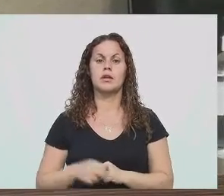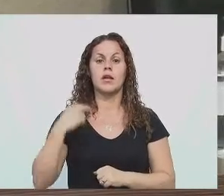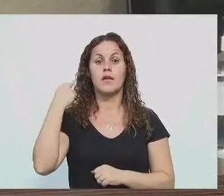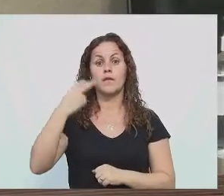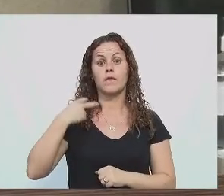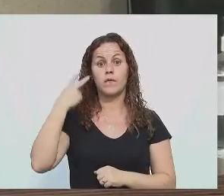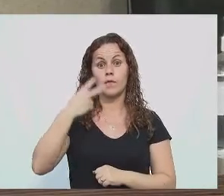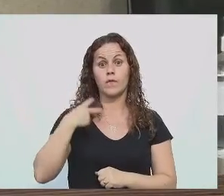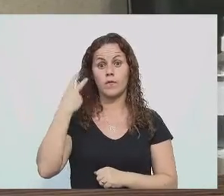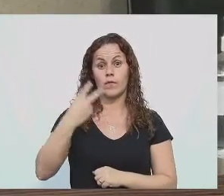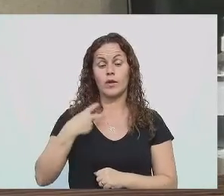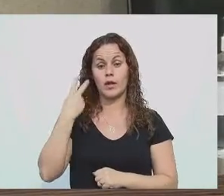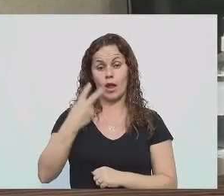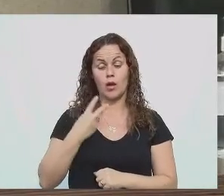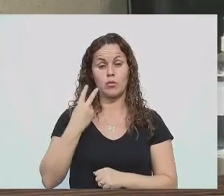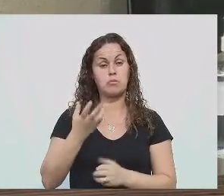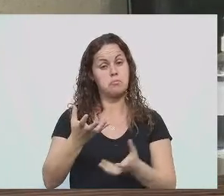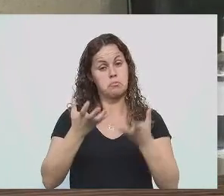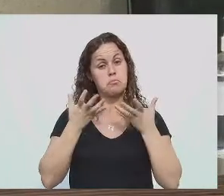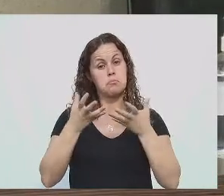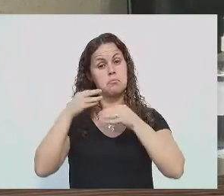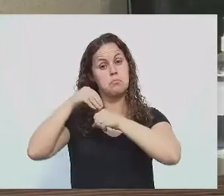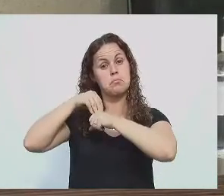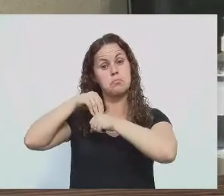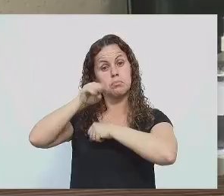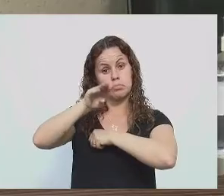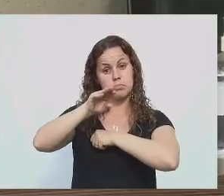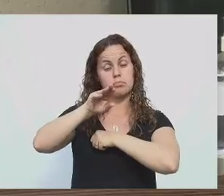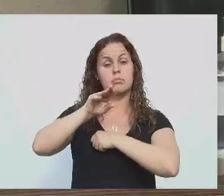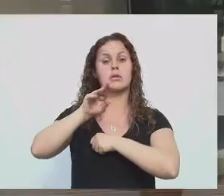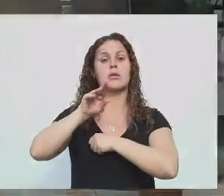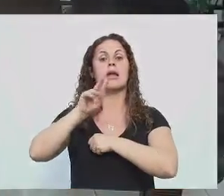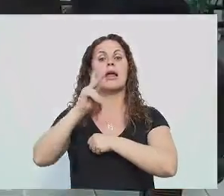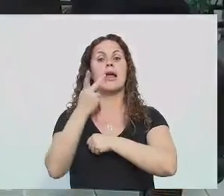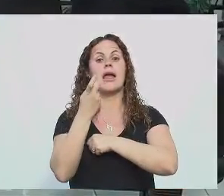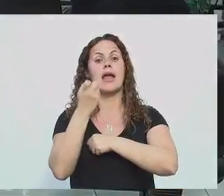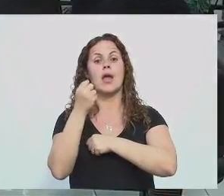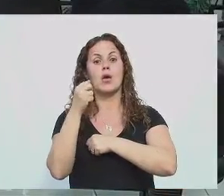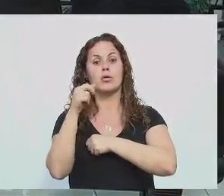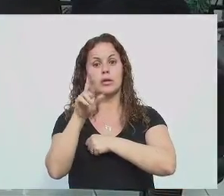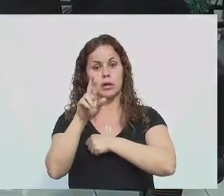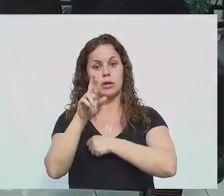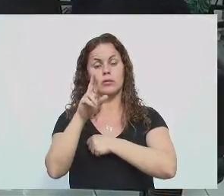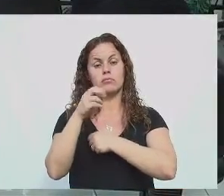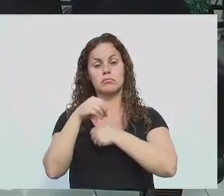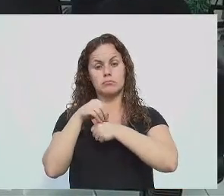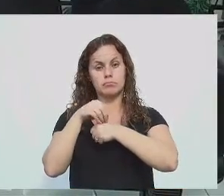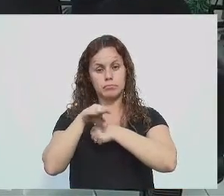Vereador que queira fazer uso da fala, vereador Helder Evangelista Cheirim.